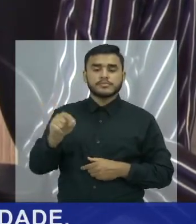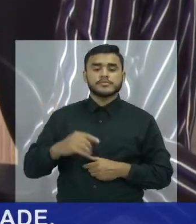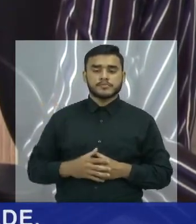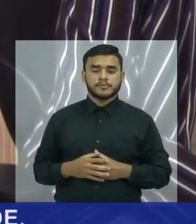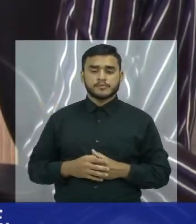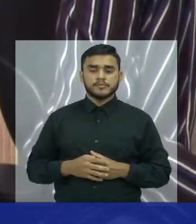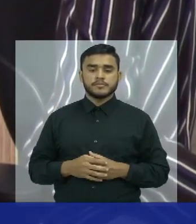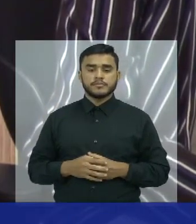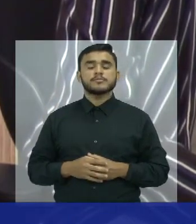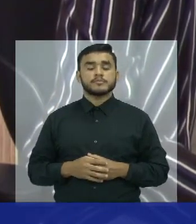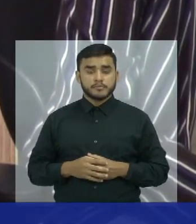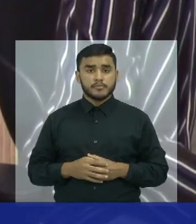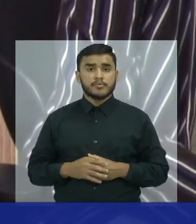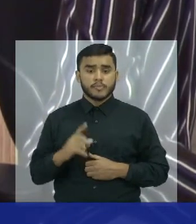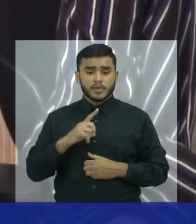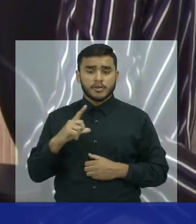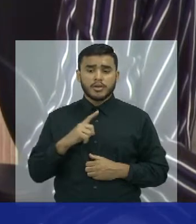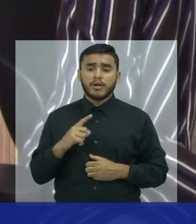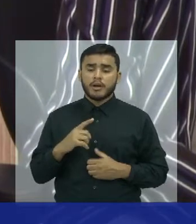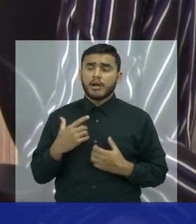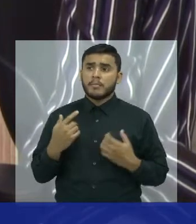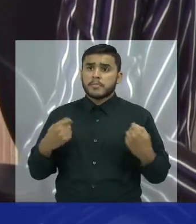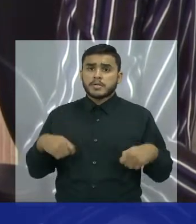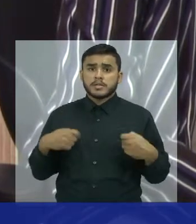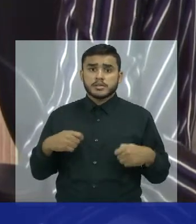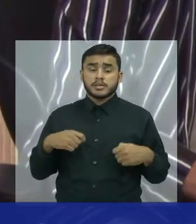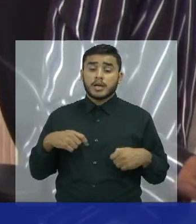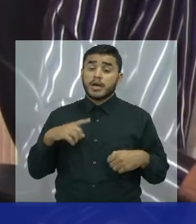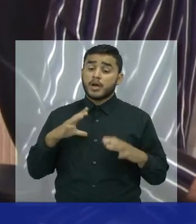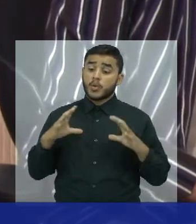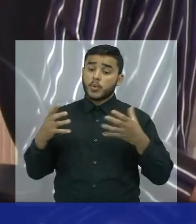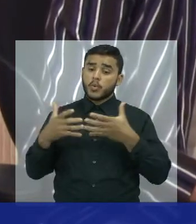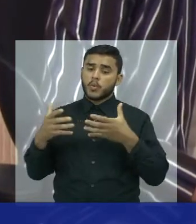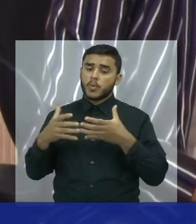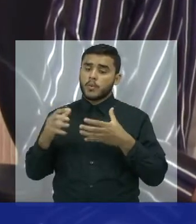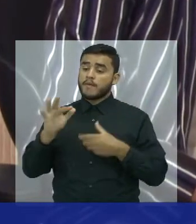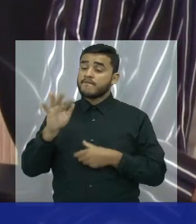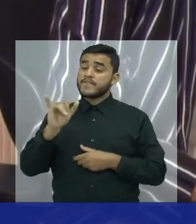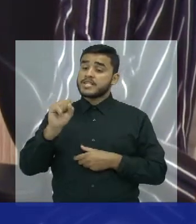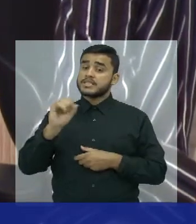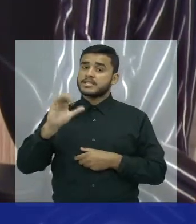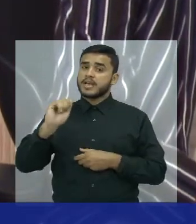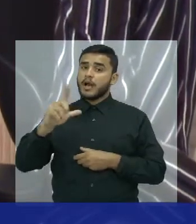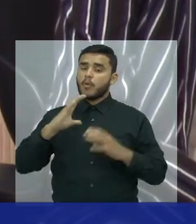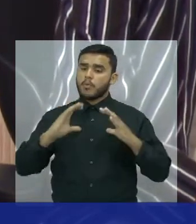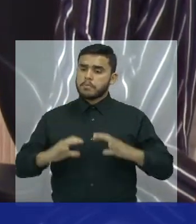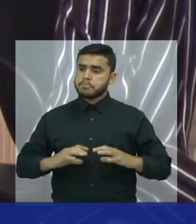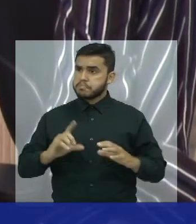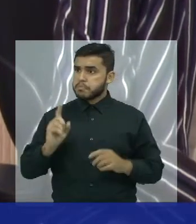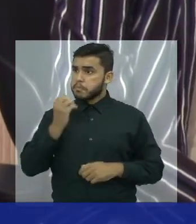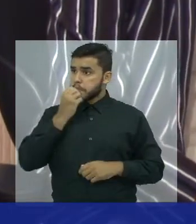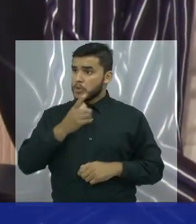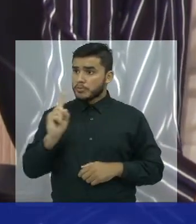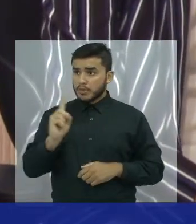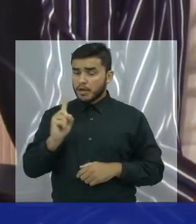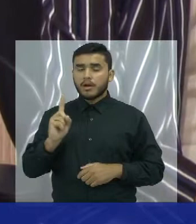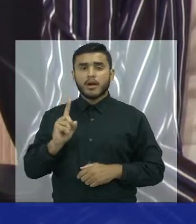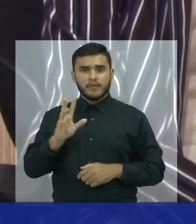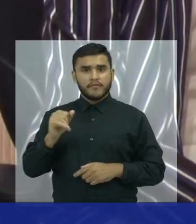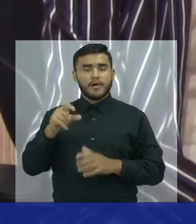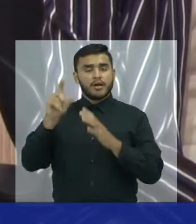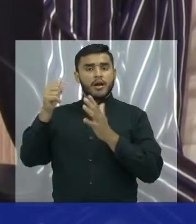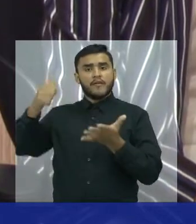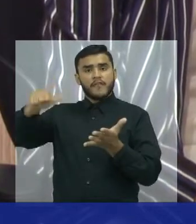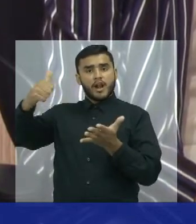tratado na corregedoria. E nós temos atenção em relação a esses casos para que eles não